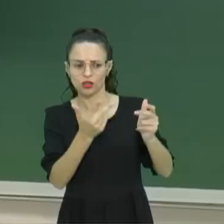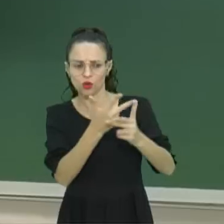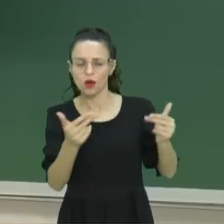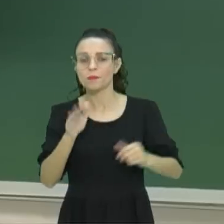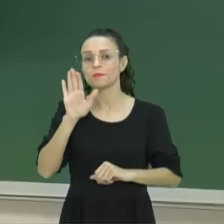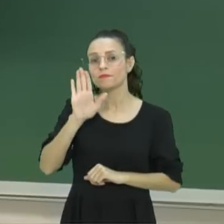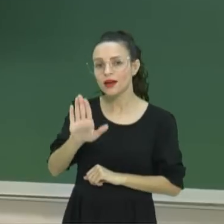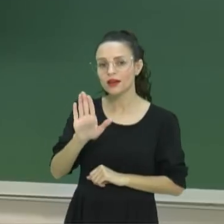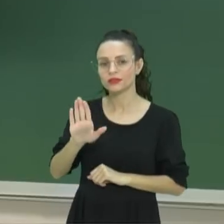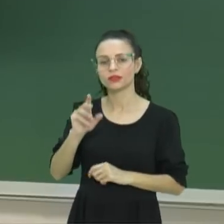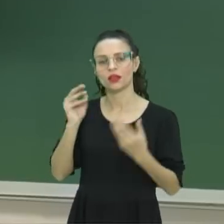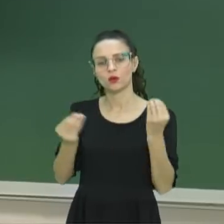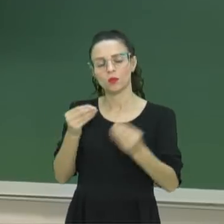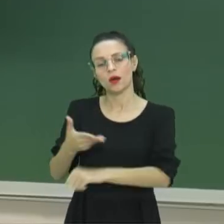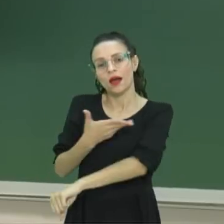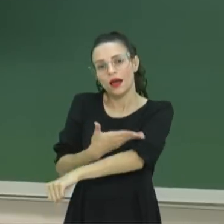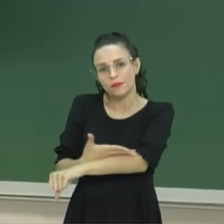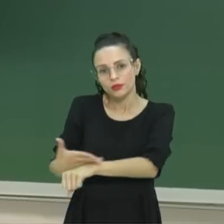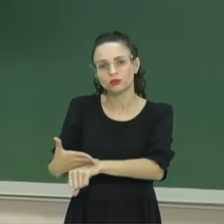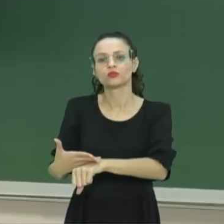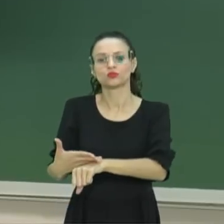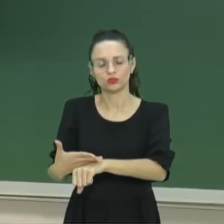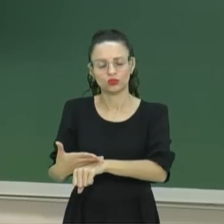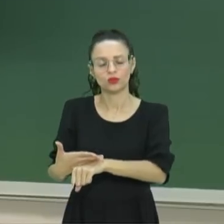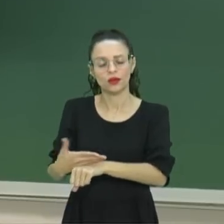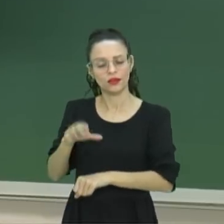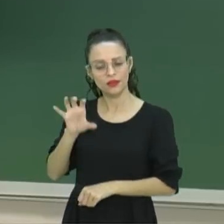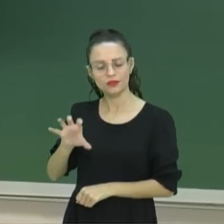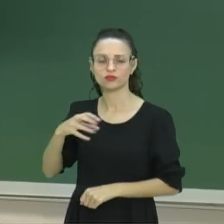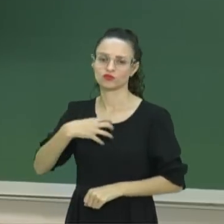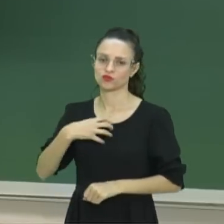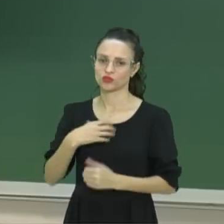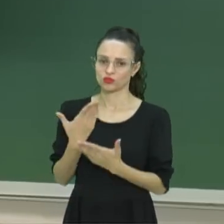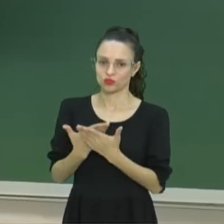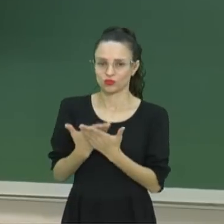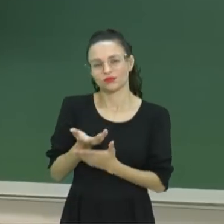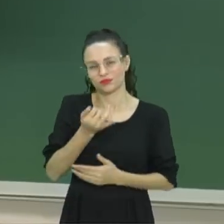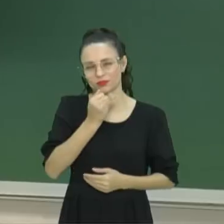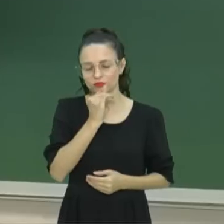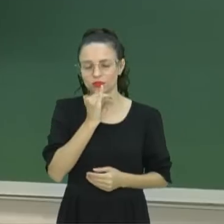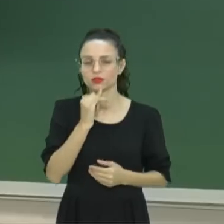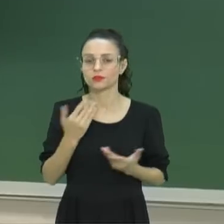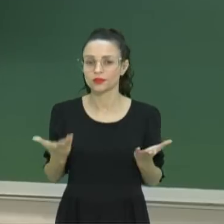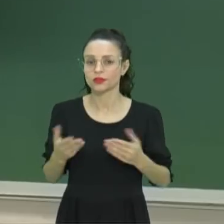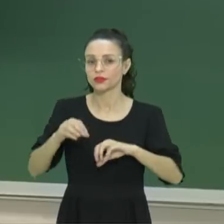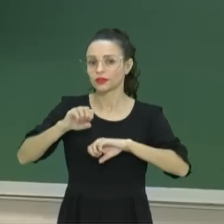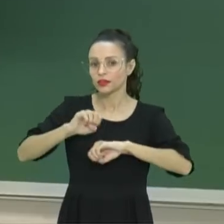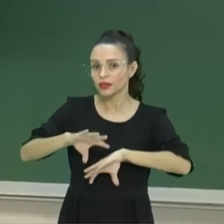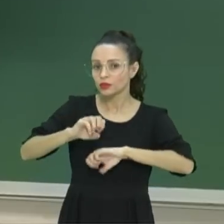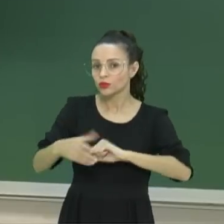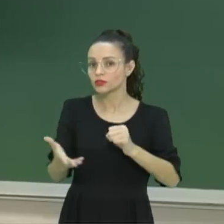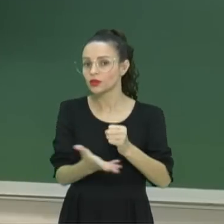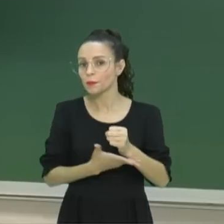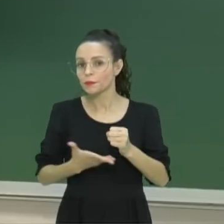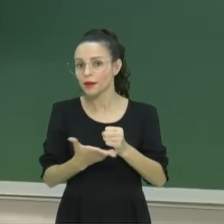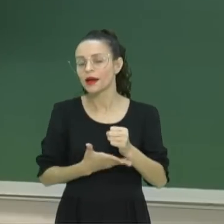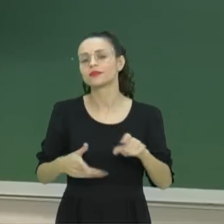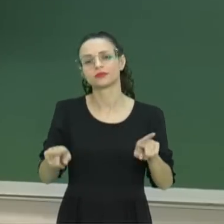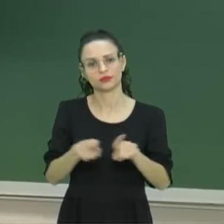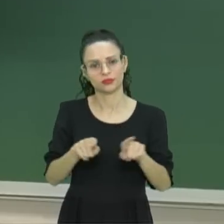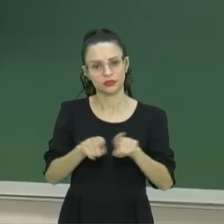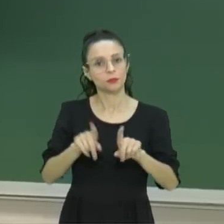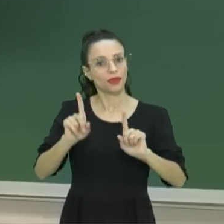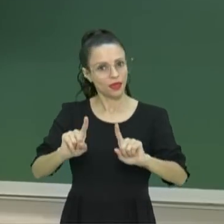em habituar-se a essa forma de estudo, por exemplo, que na educação básica acaba sendo também